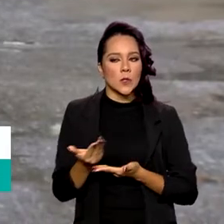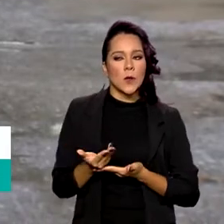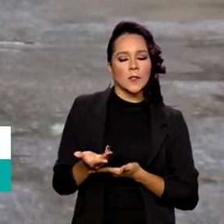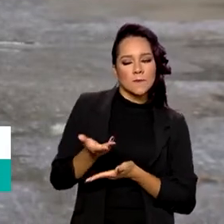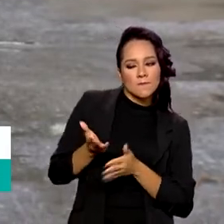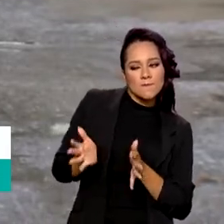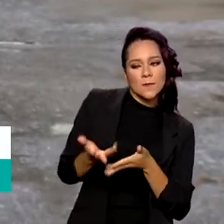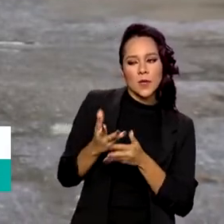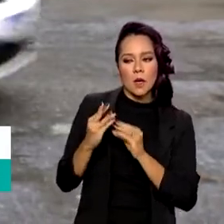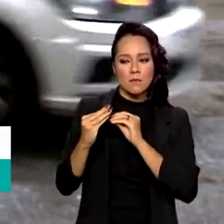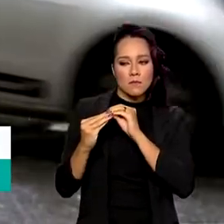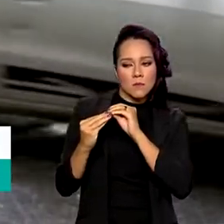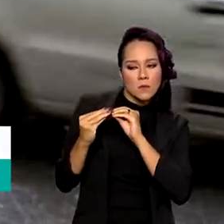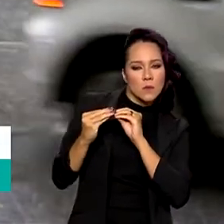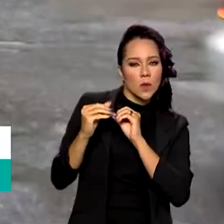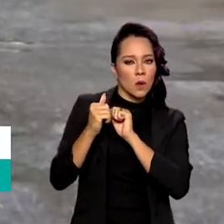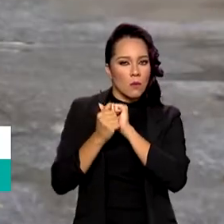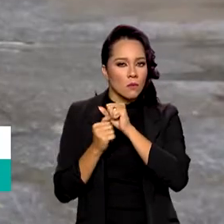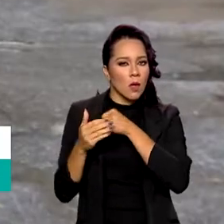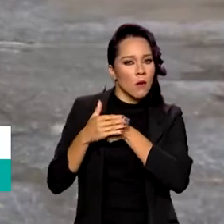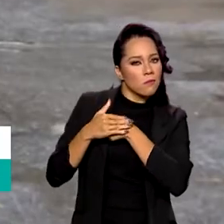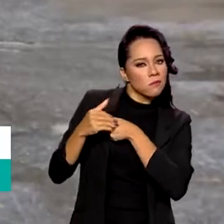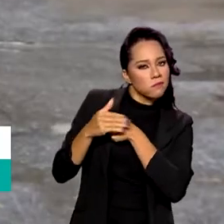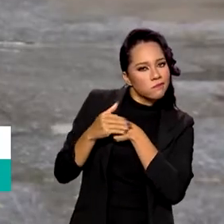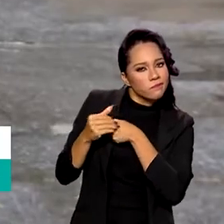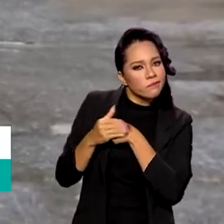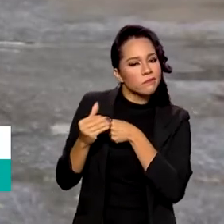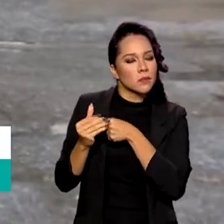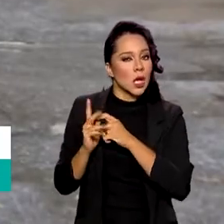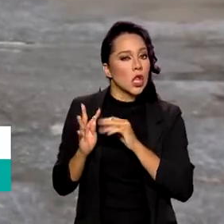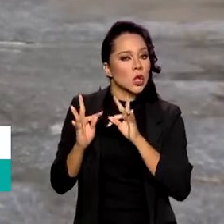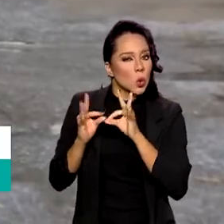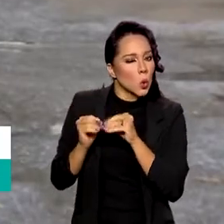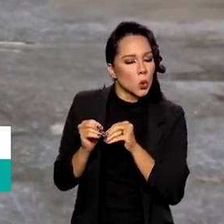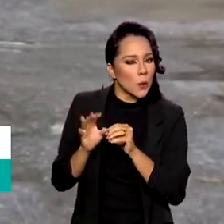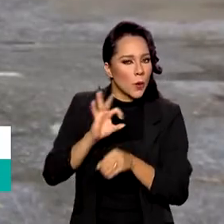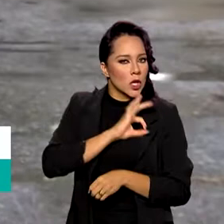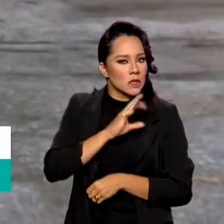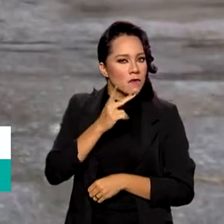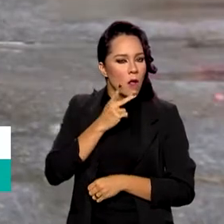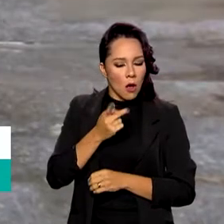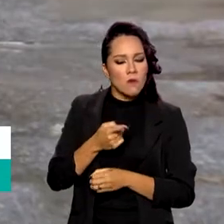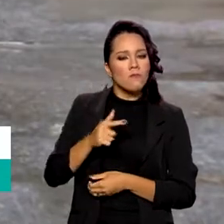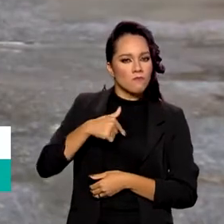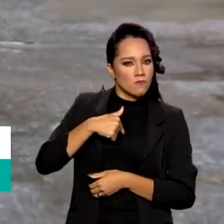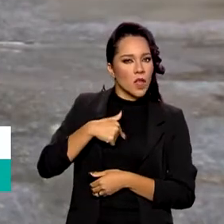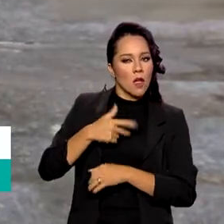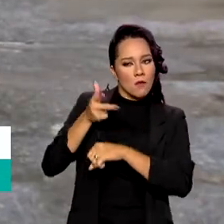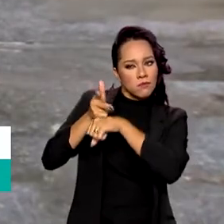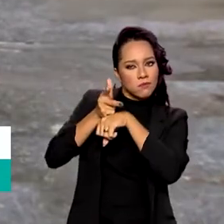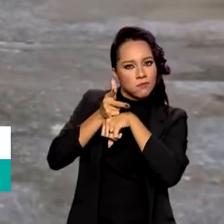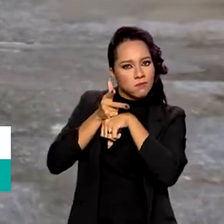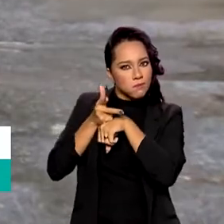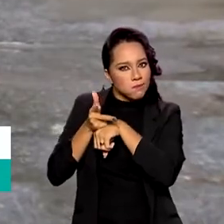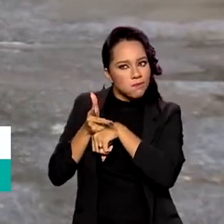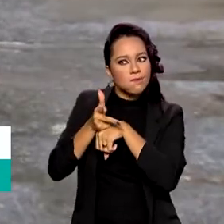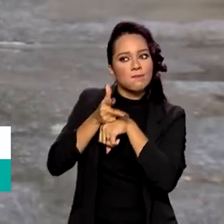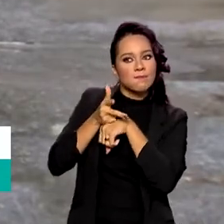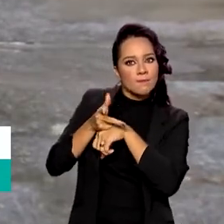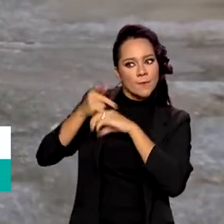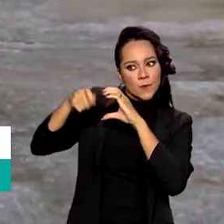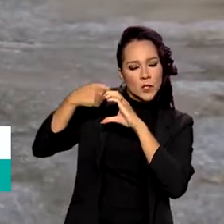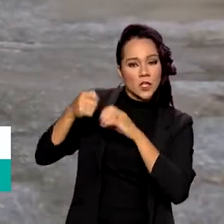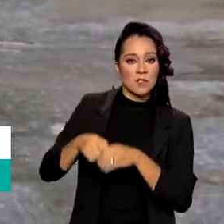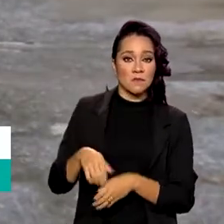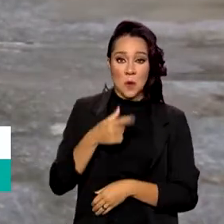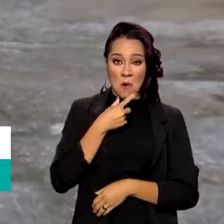investidas então um beijo na boca Carícias íntimas tudo isso Segundo a polícia em câmeras de vigilância José